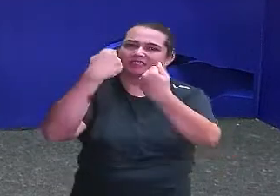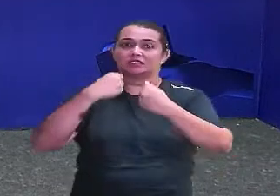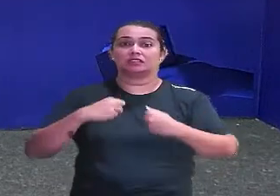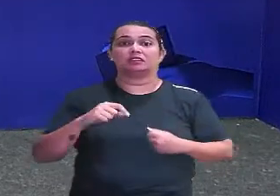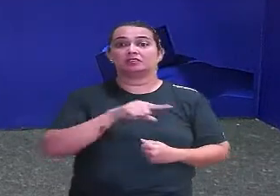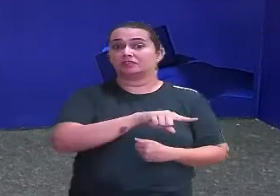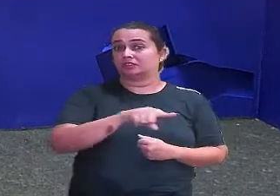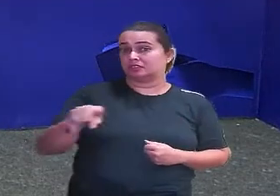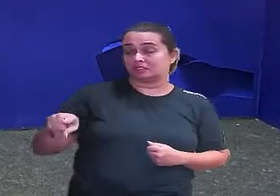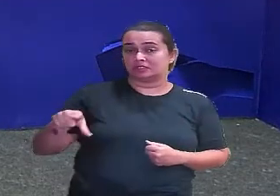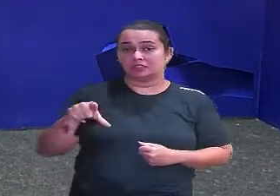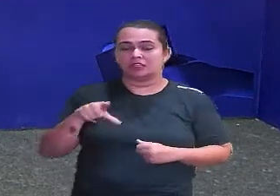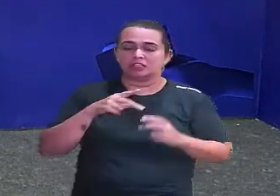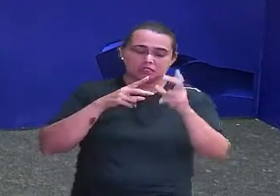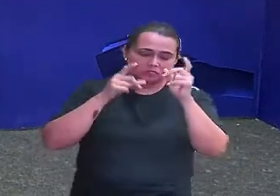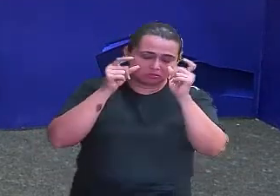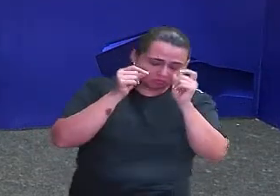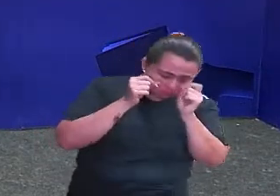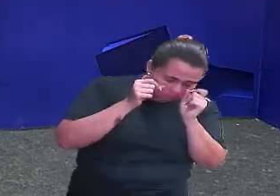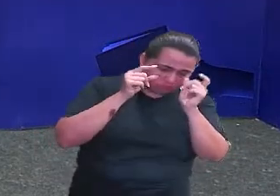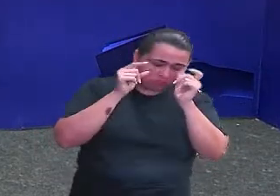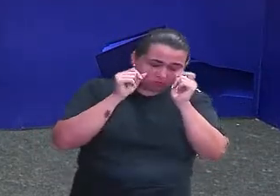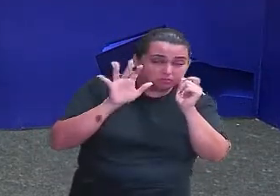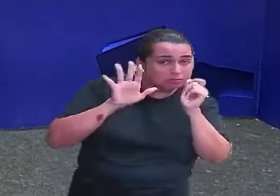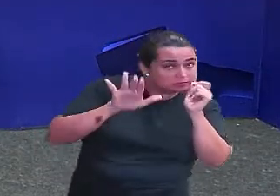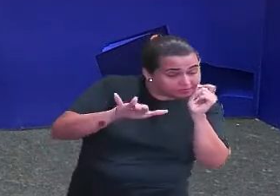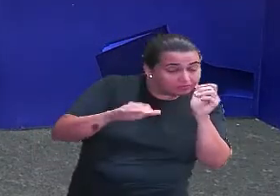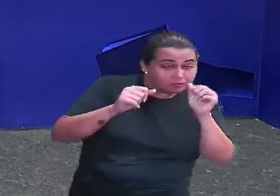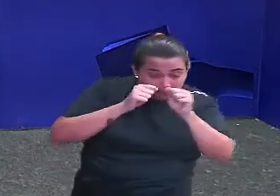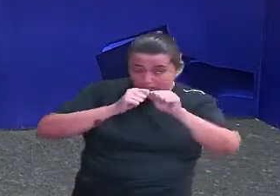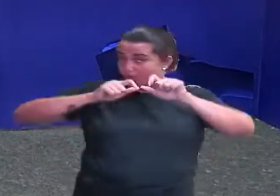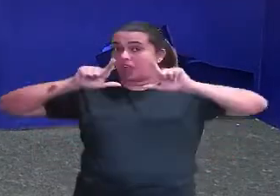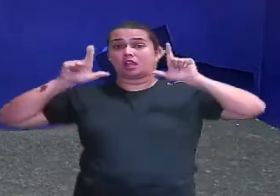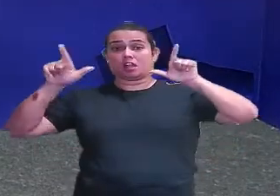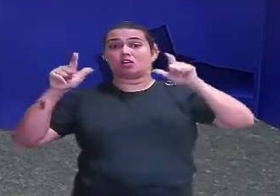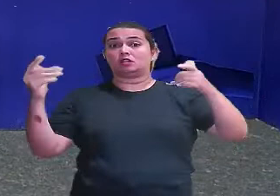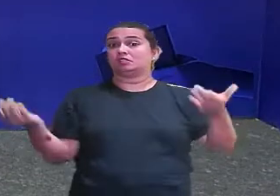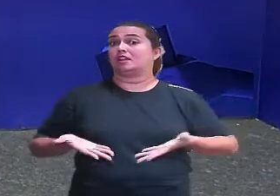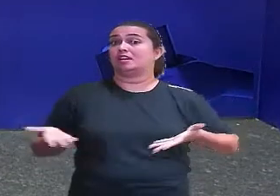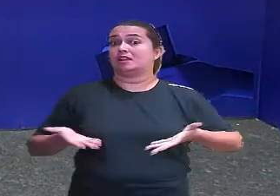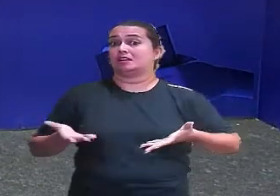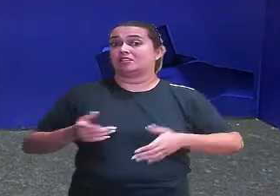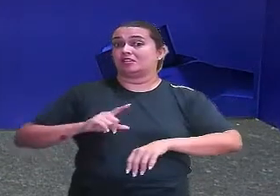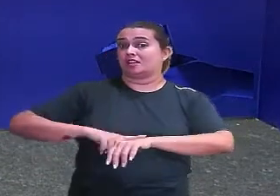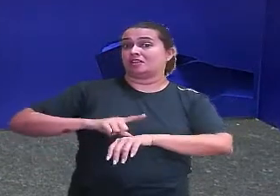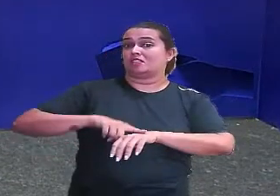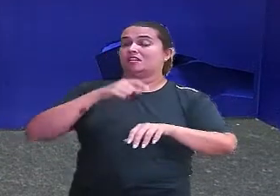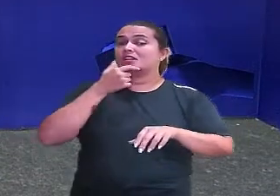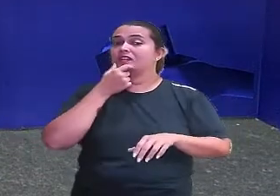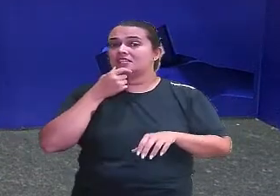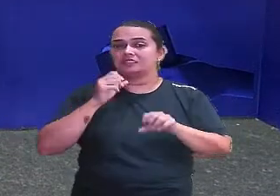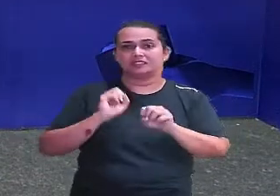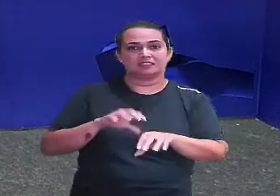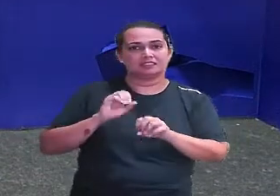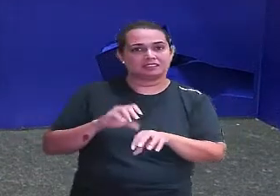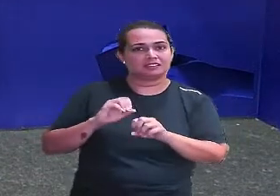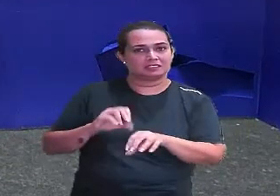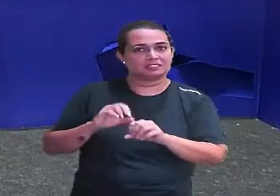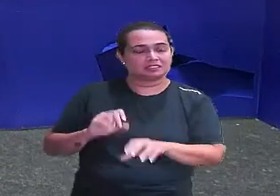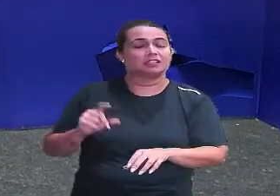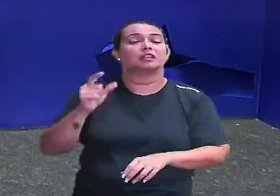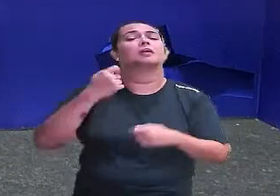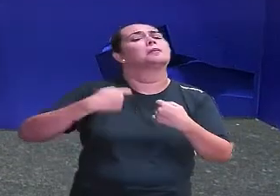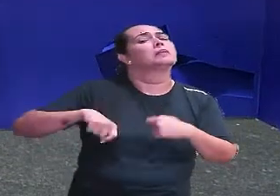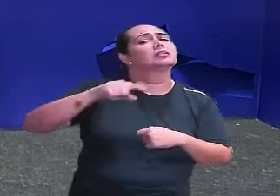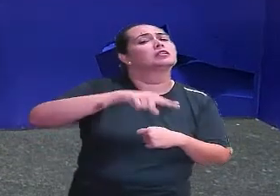quem estiver aí ainda dormindo, acorda, porque agora é a hora de vocês terem a nossa English Class. E eu preciso que